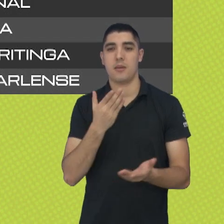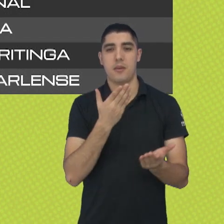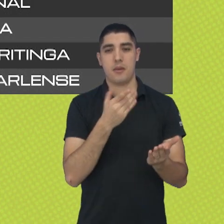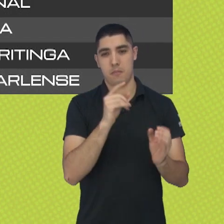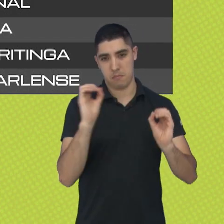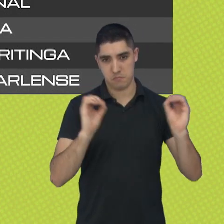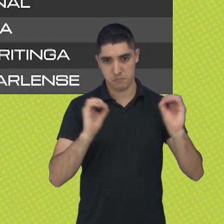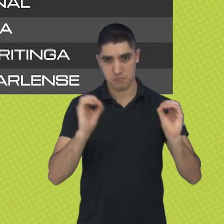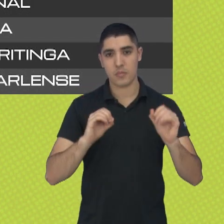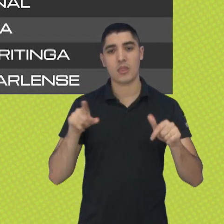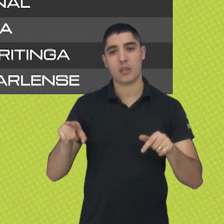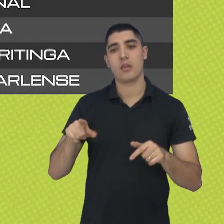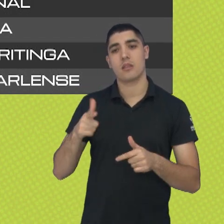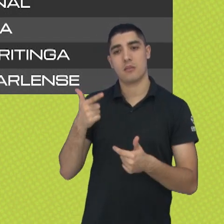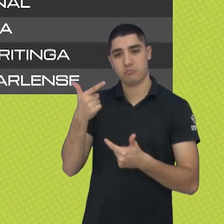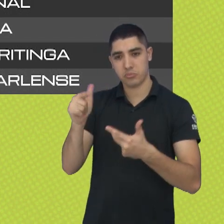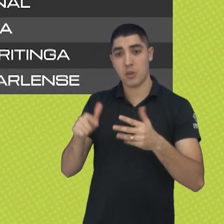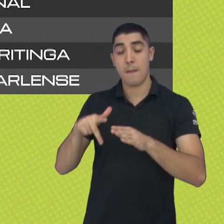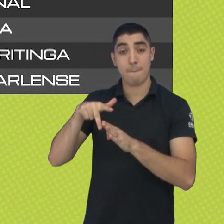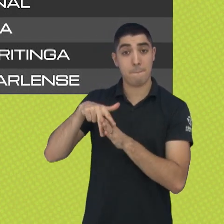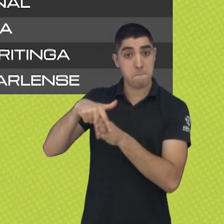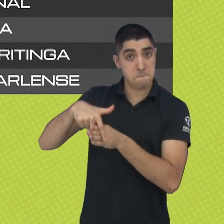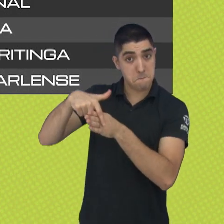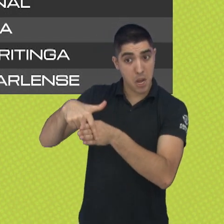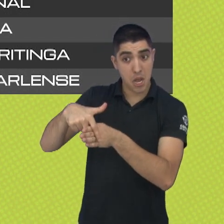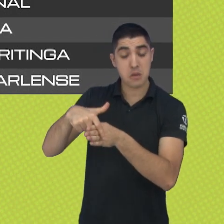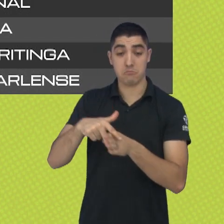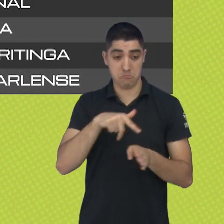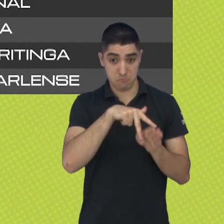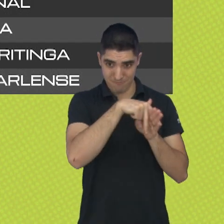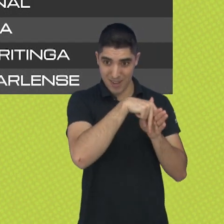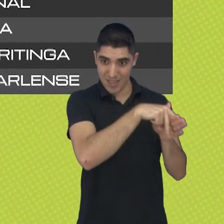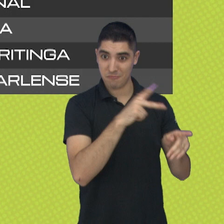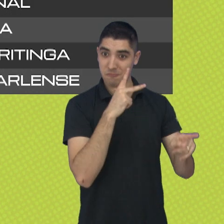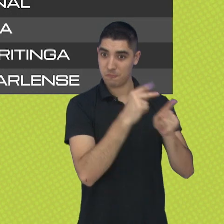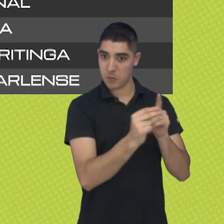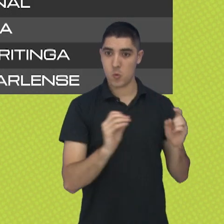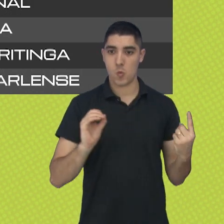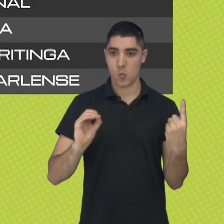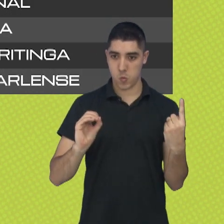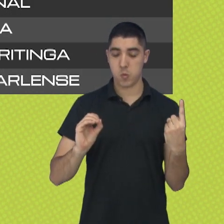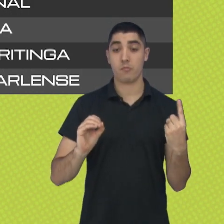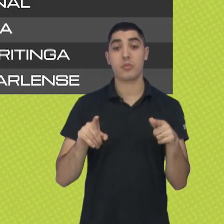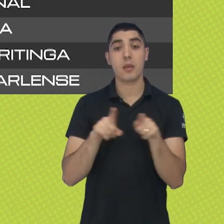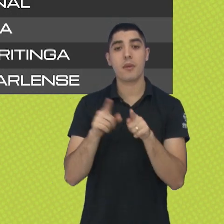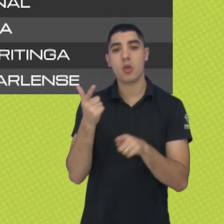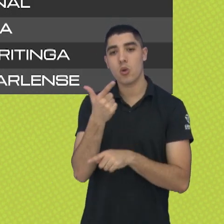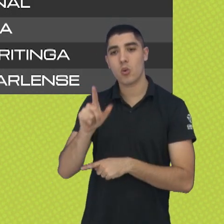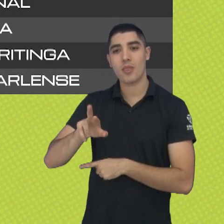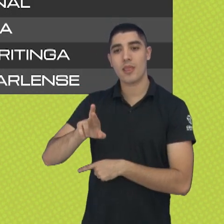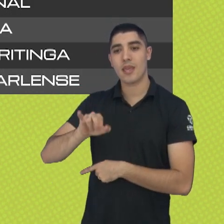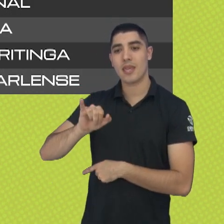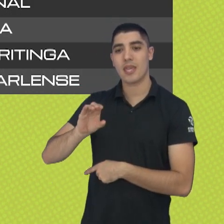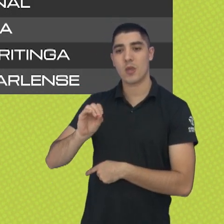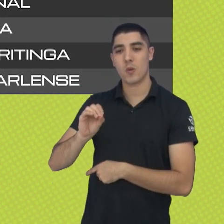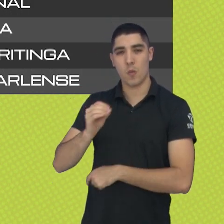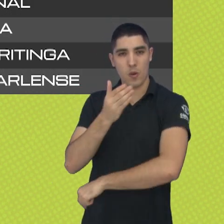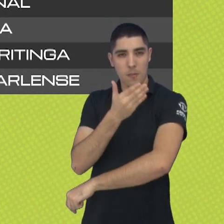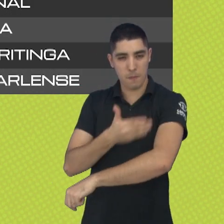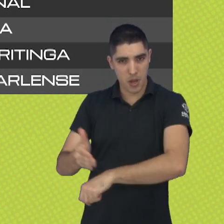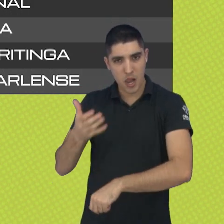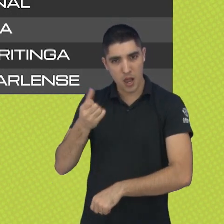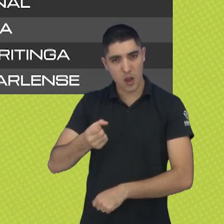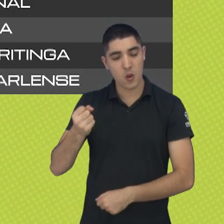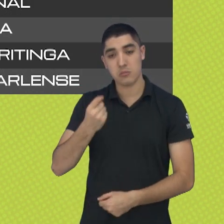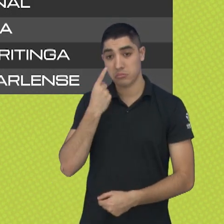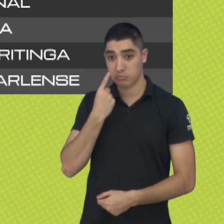os visitantes fazendo a festa. Barretos acabou vencendo. Quem venceu também fora de casa foi o Rio Branco para cima da Penapolense. Outro